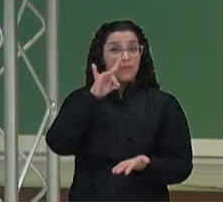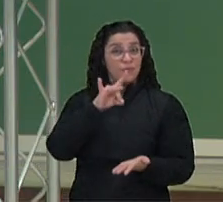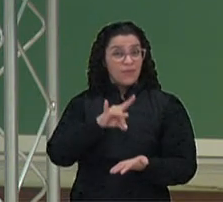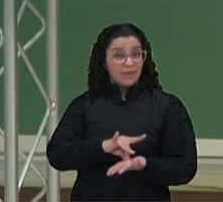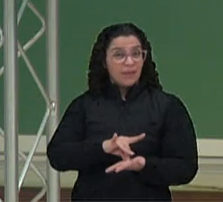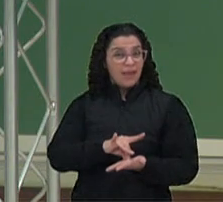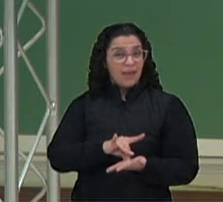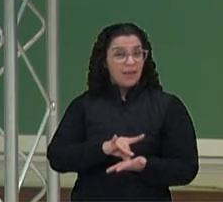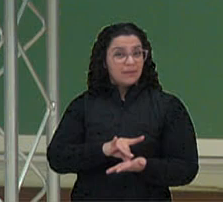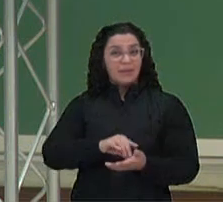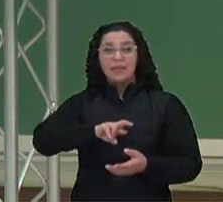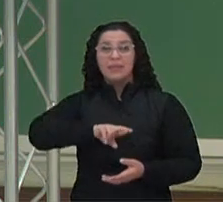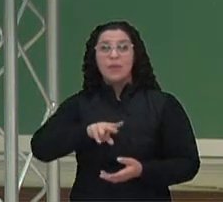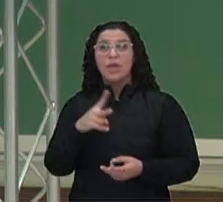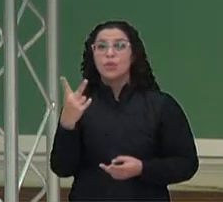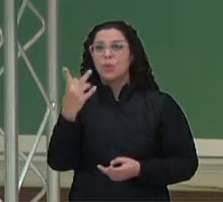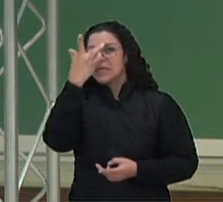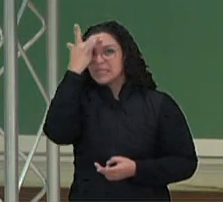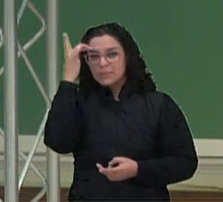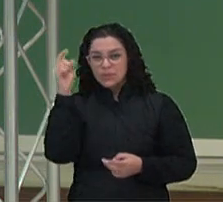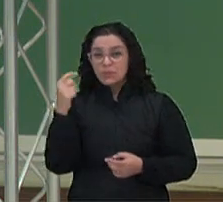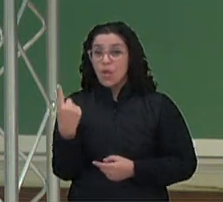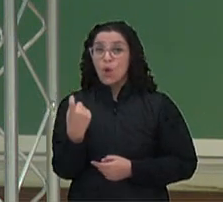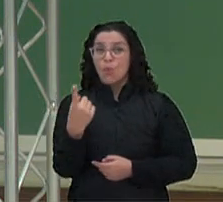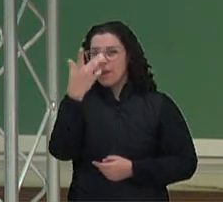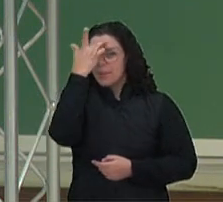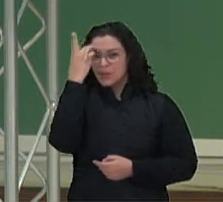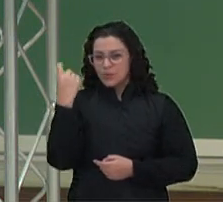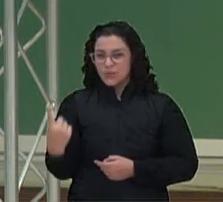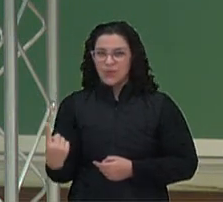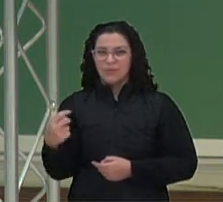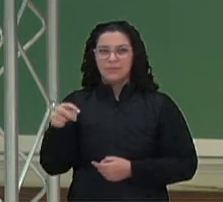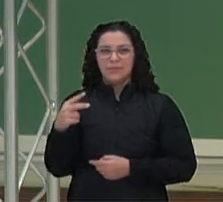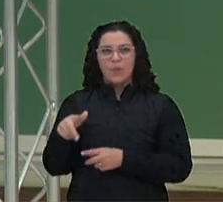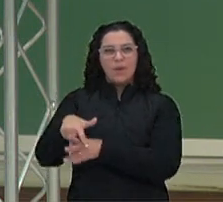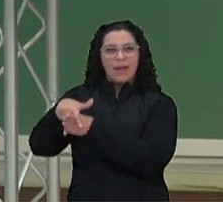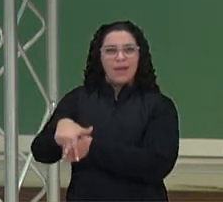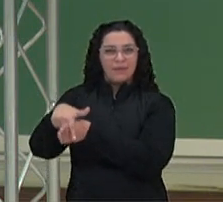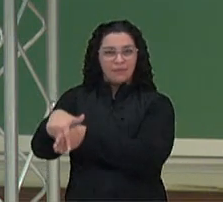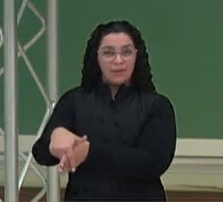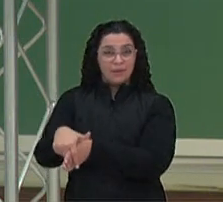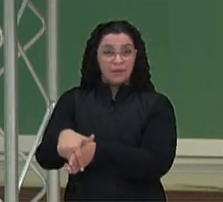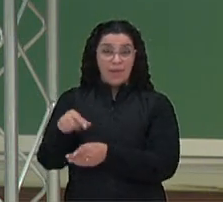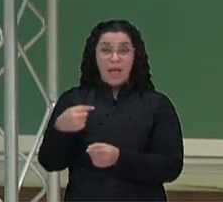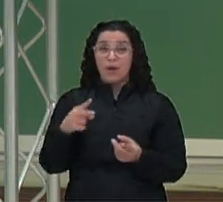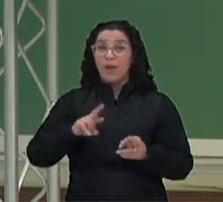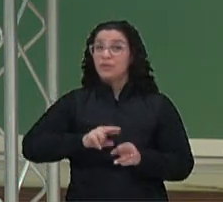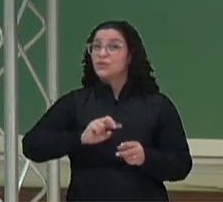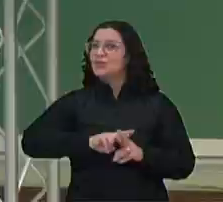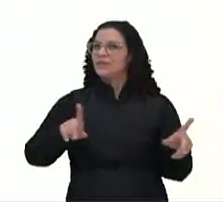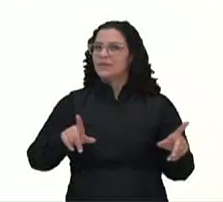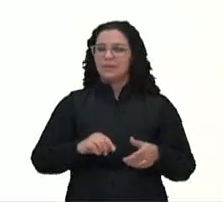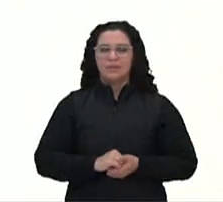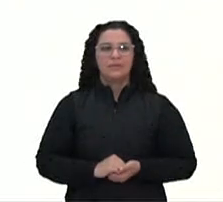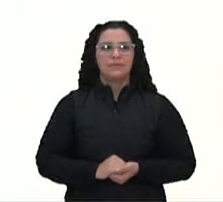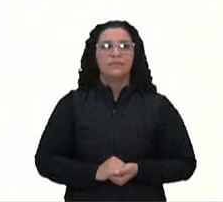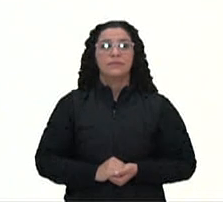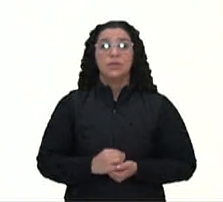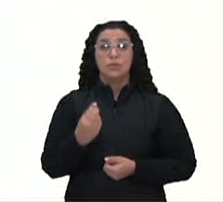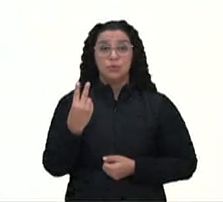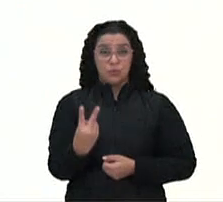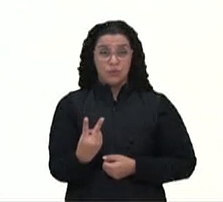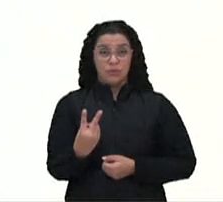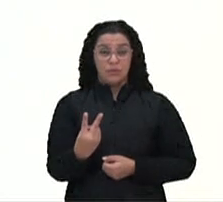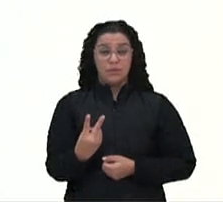você não pratica esse esporte com duas pessoas em cima, apenas um. Então no cavalo é apenas um. Tá ok? And number two,